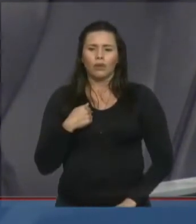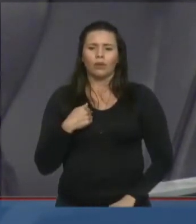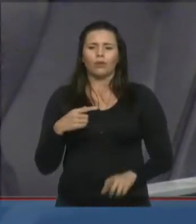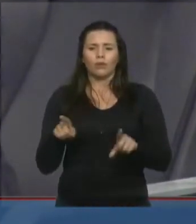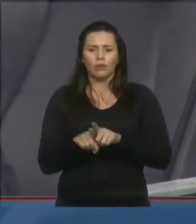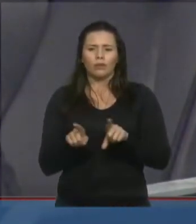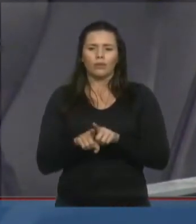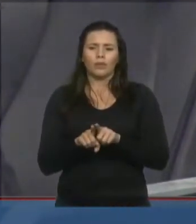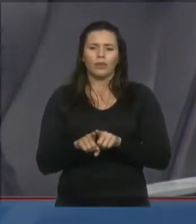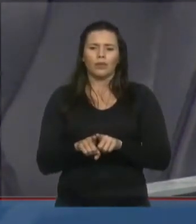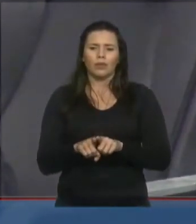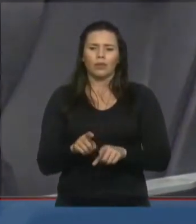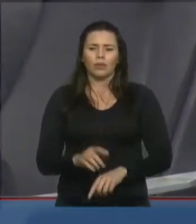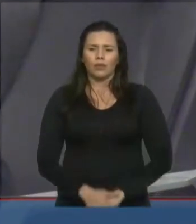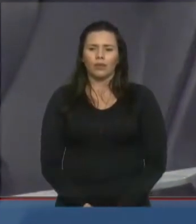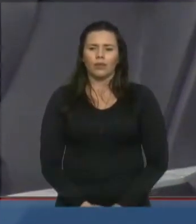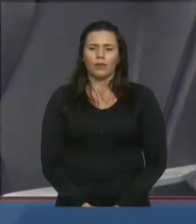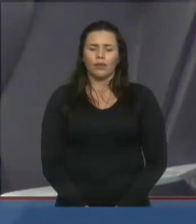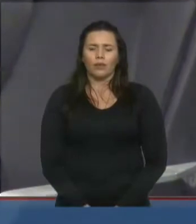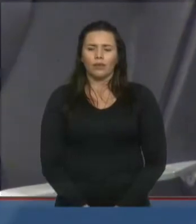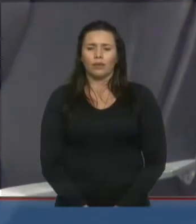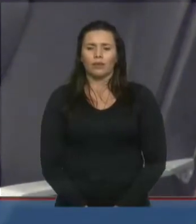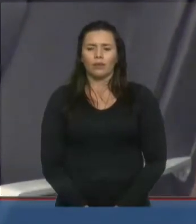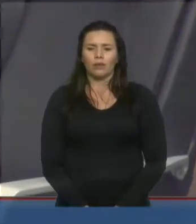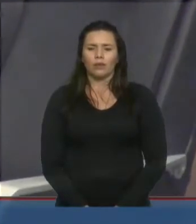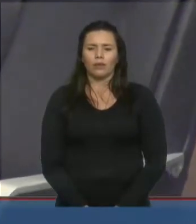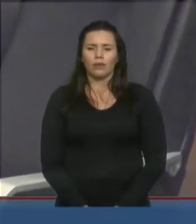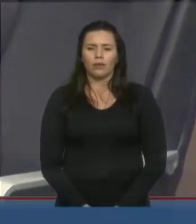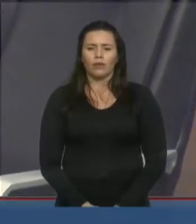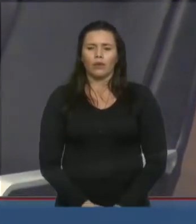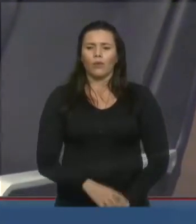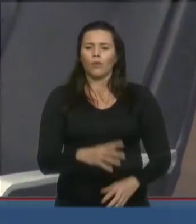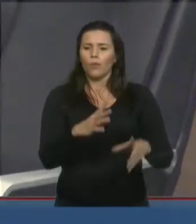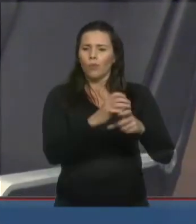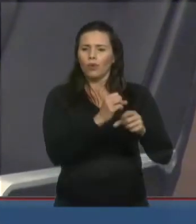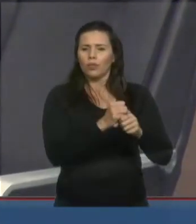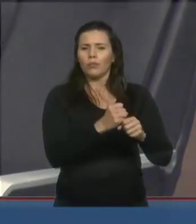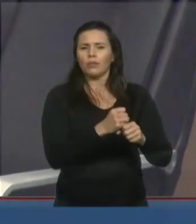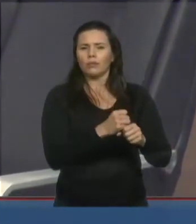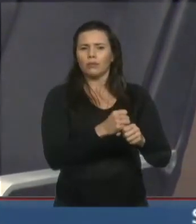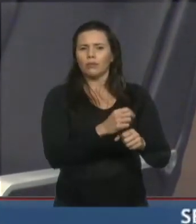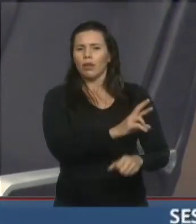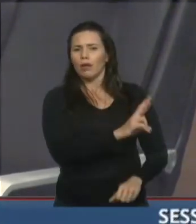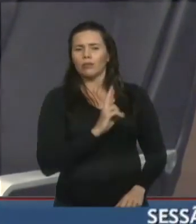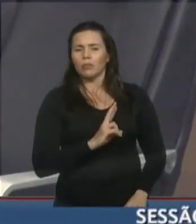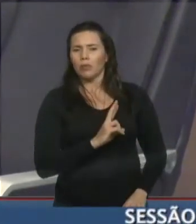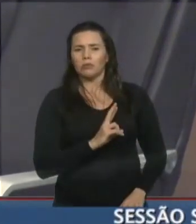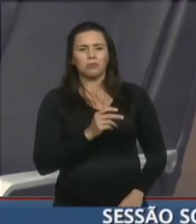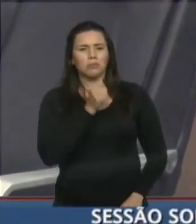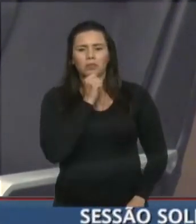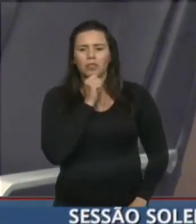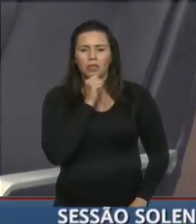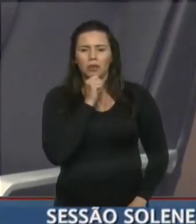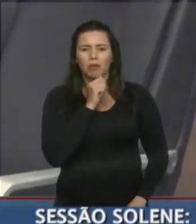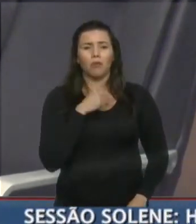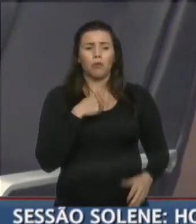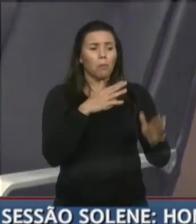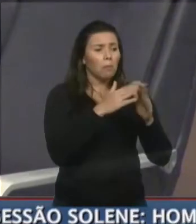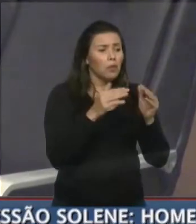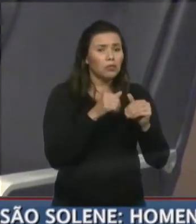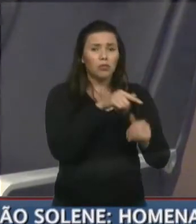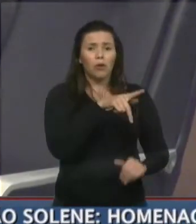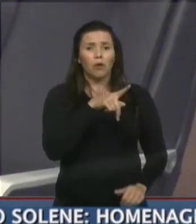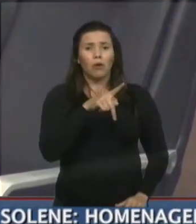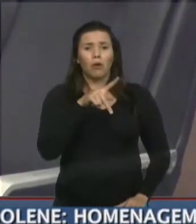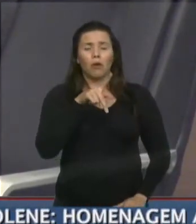PROCON, porque ainda não recebemos esse orçamento, a resposta desse orçamento. Primeiro disse que o e-mail não chegou com